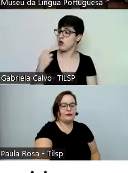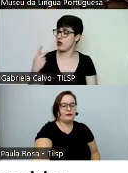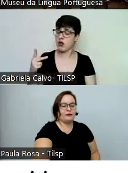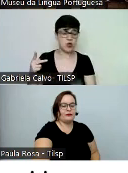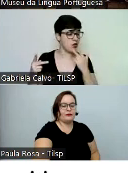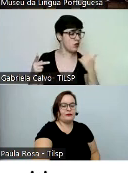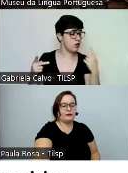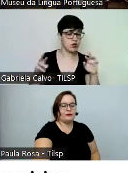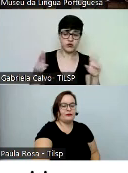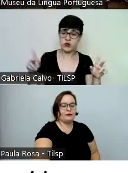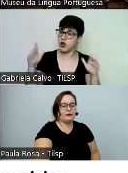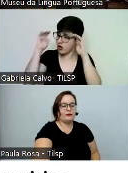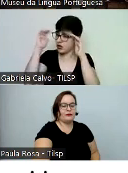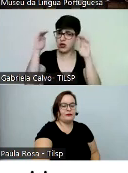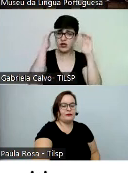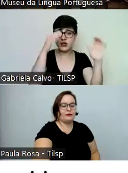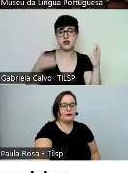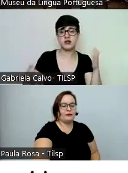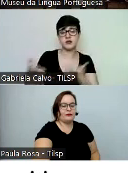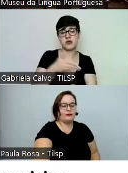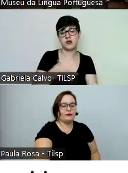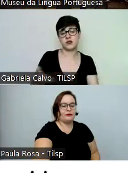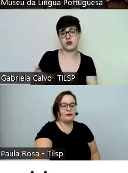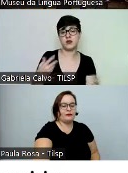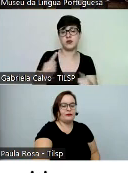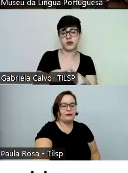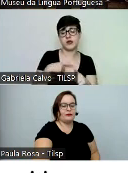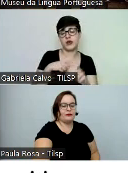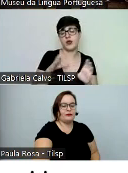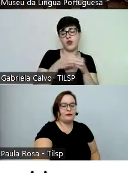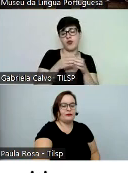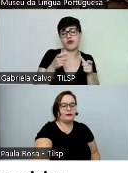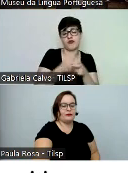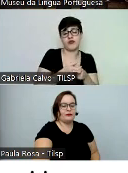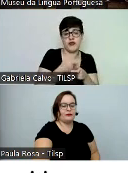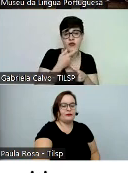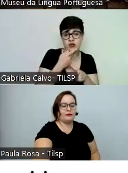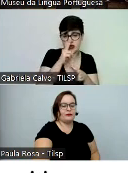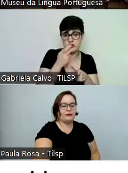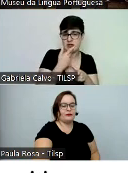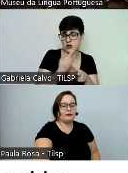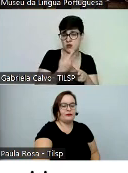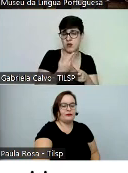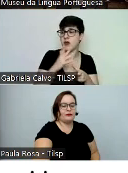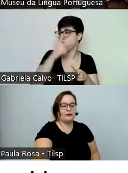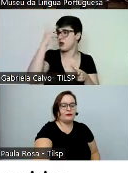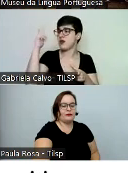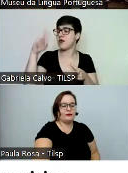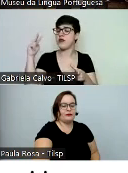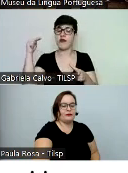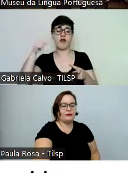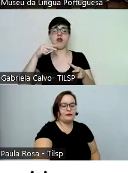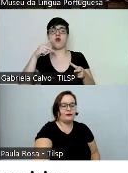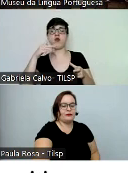línguas principalmente línguas faladas por minorias pequenas e também ao criar essas